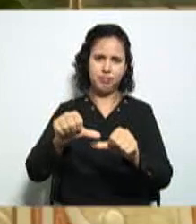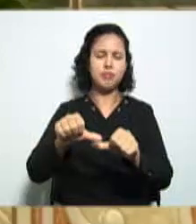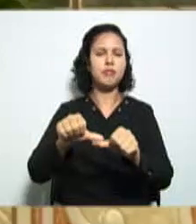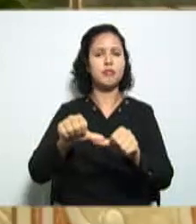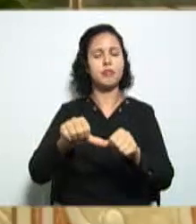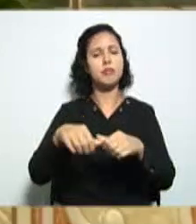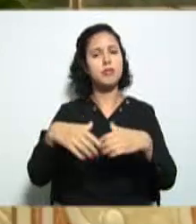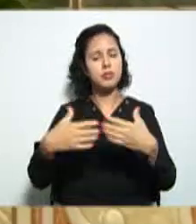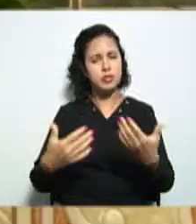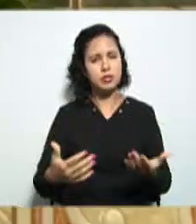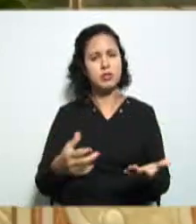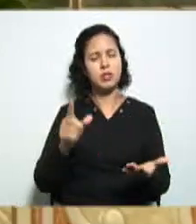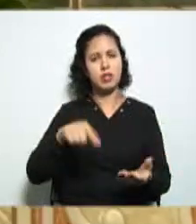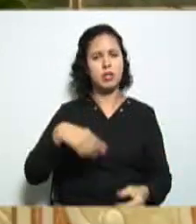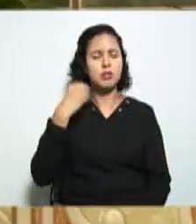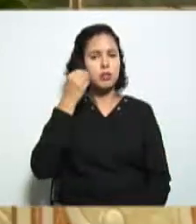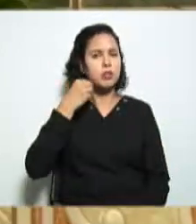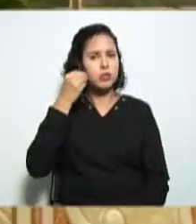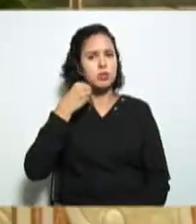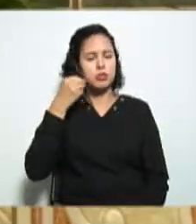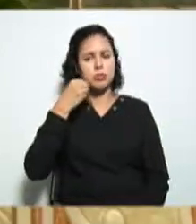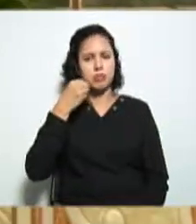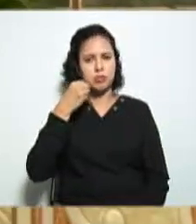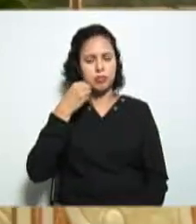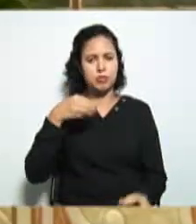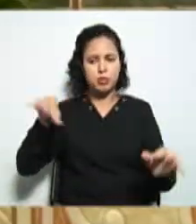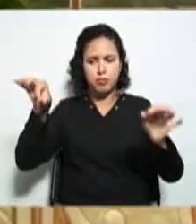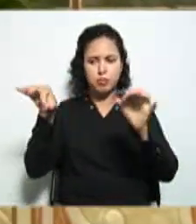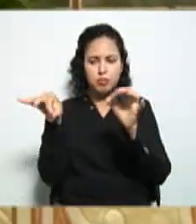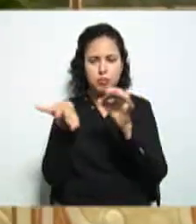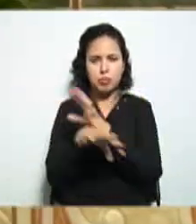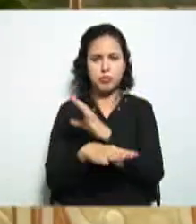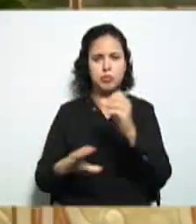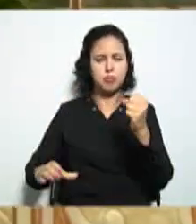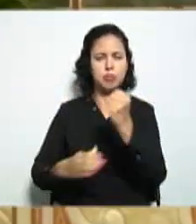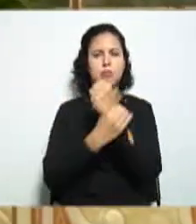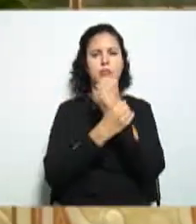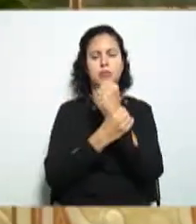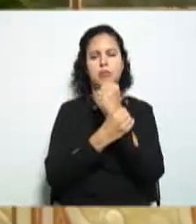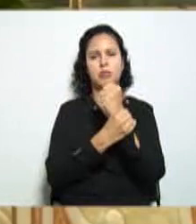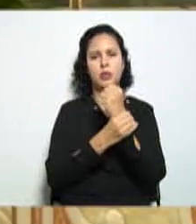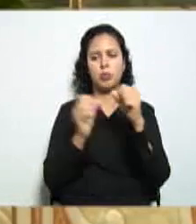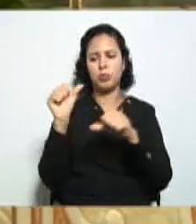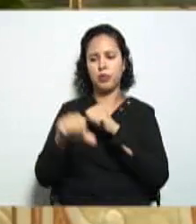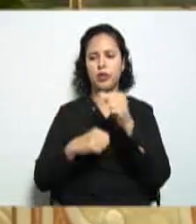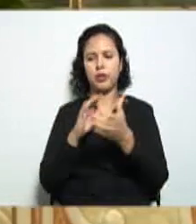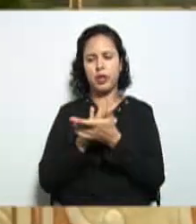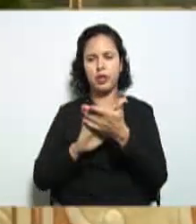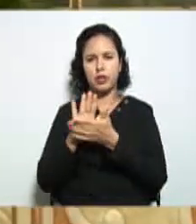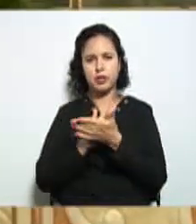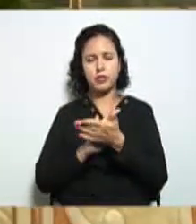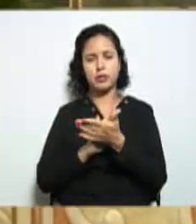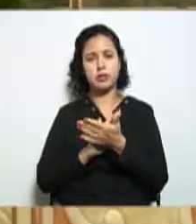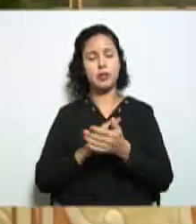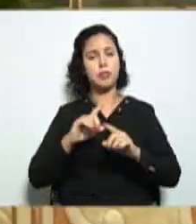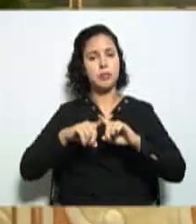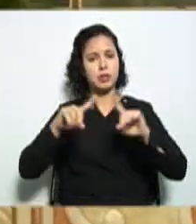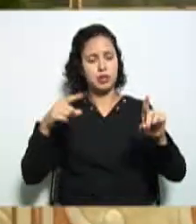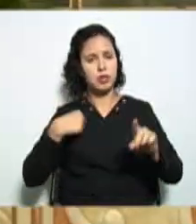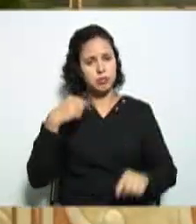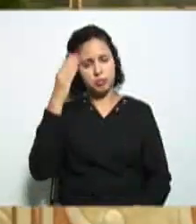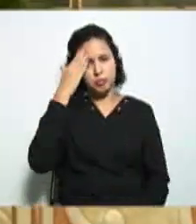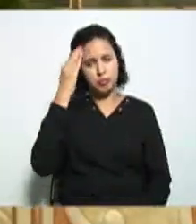A tendência é o senso comum se enraizar por conta do modo como ele é construído. Agora eu vejo, principalmente